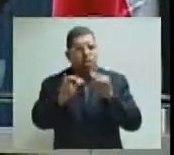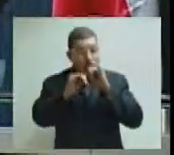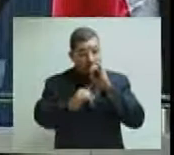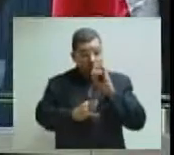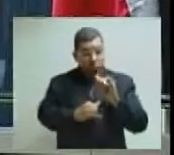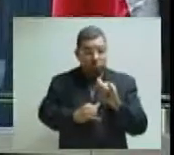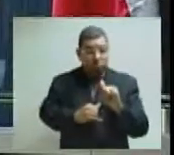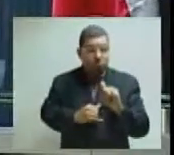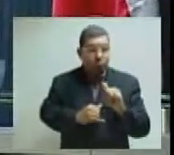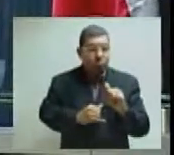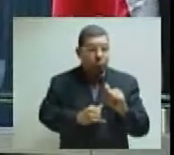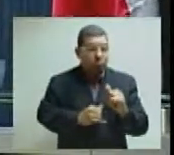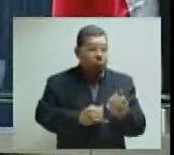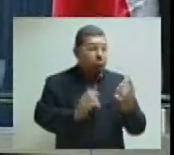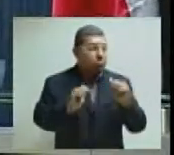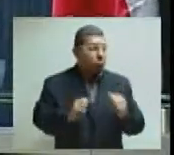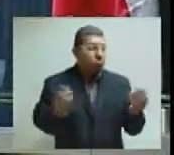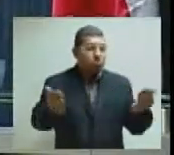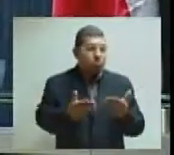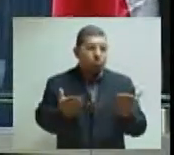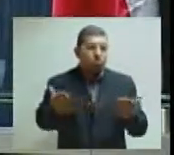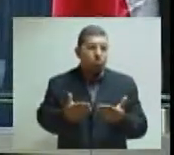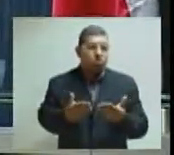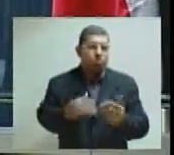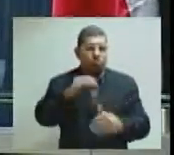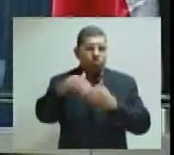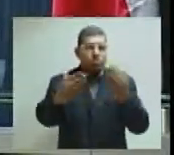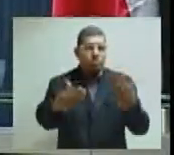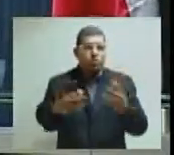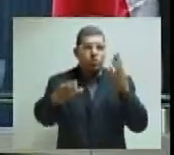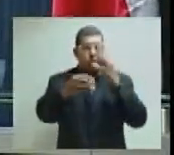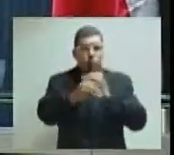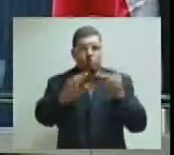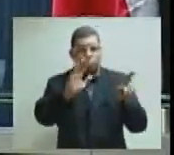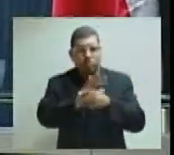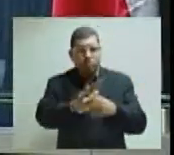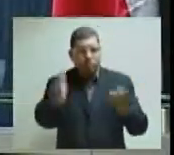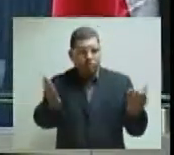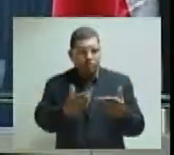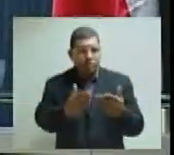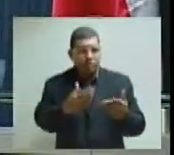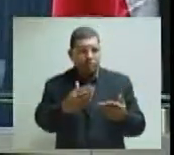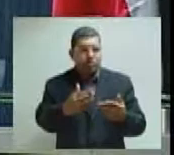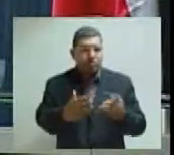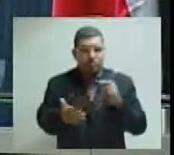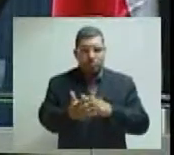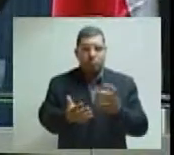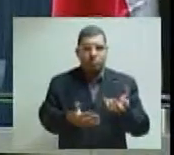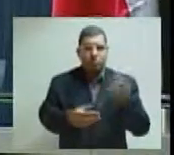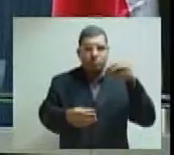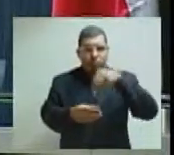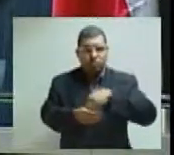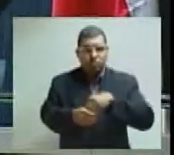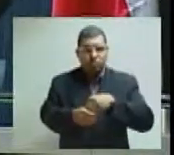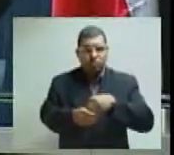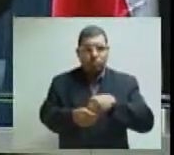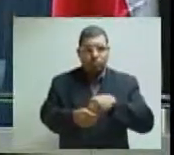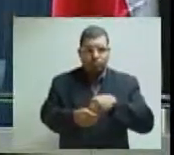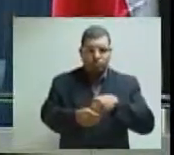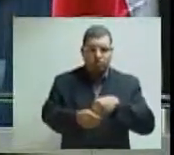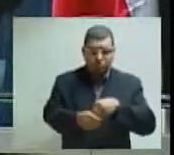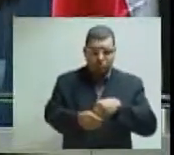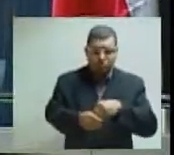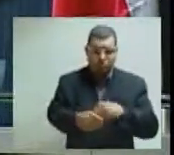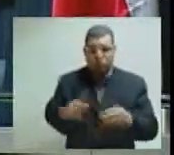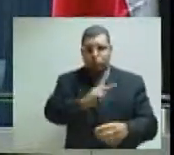só avisar para que pudéssemos prosseguir concluir a pauta exatamente dentro do pressuposto